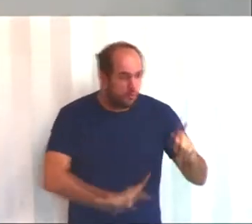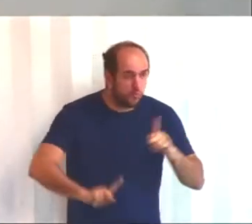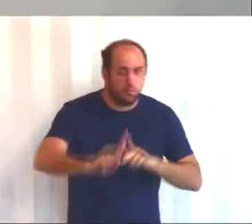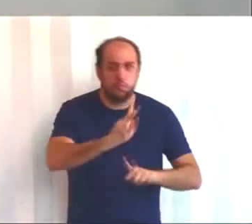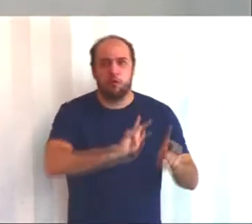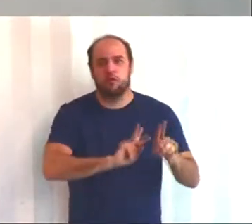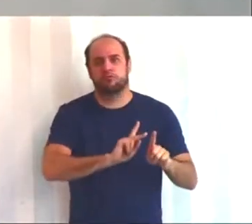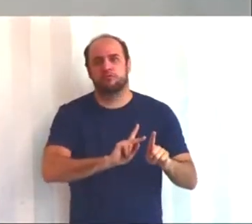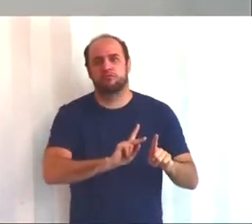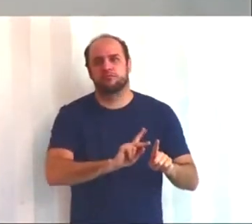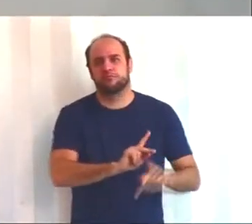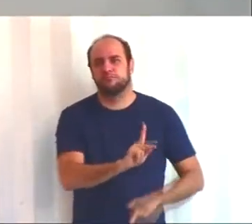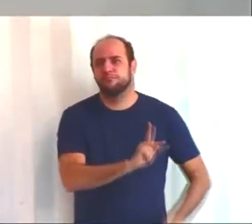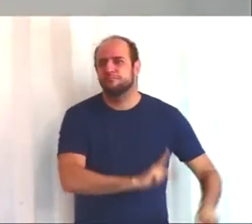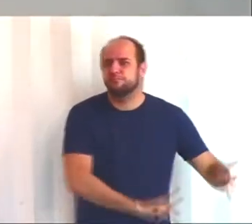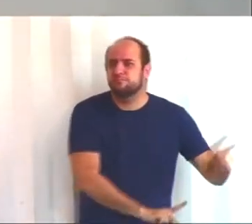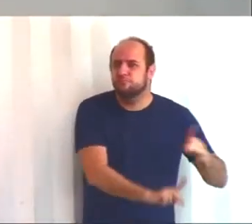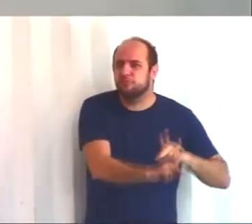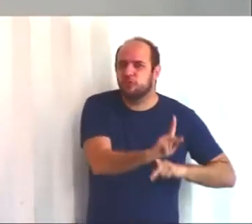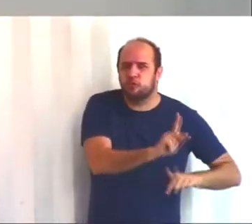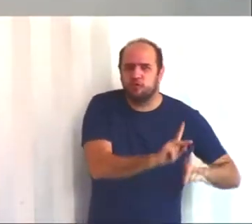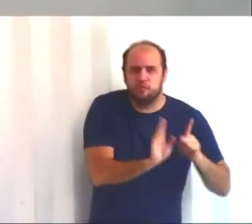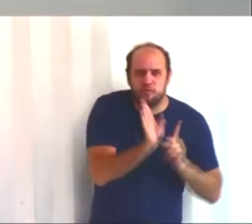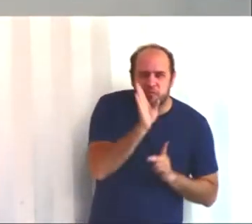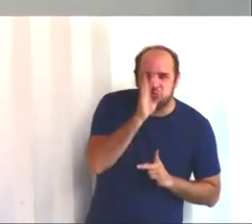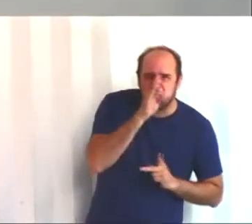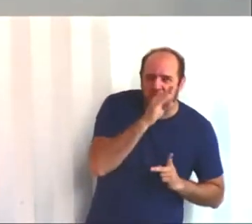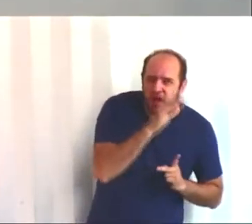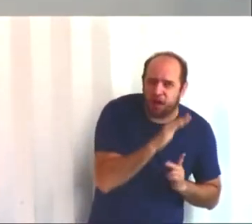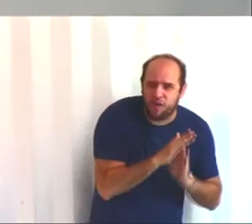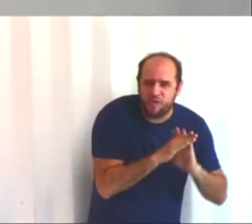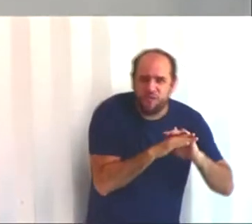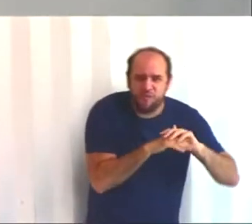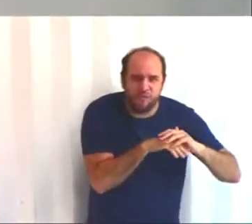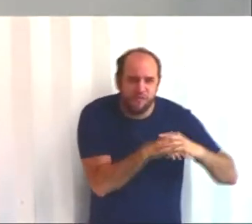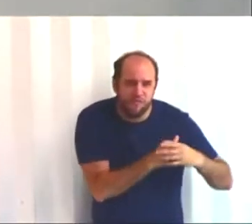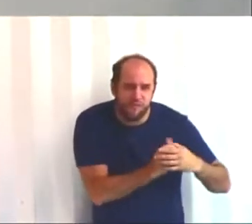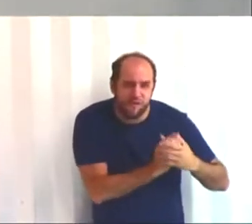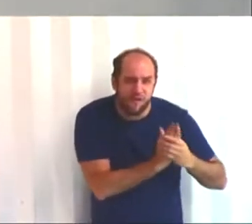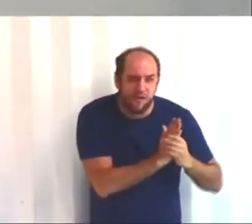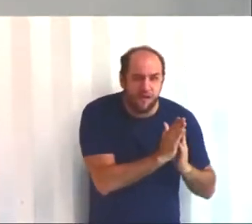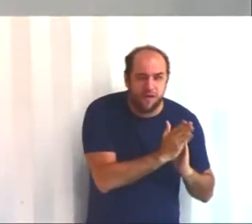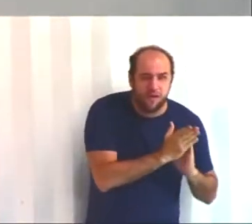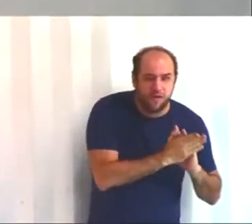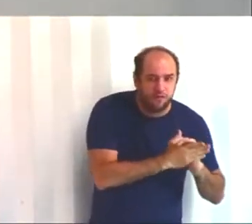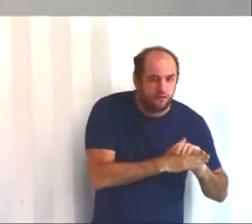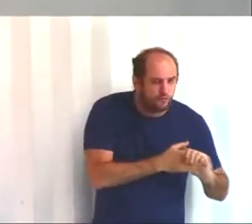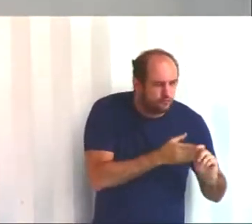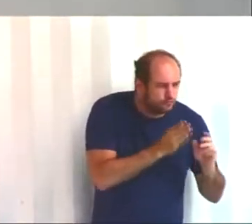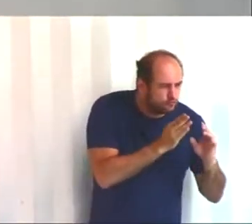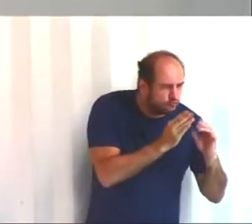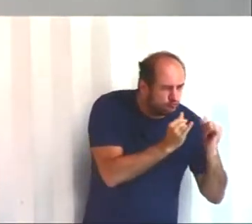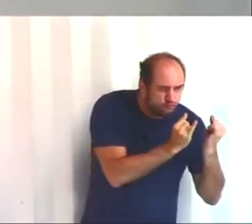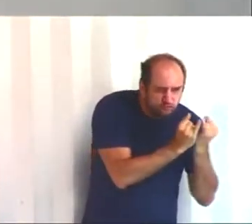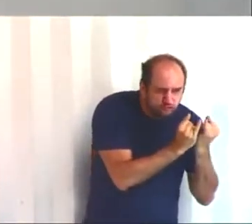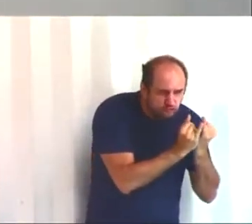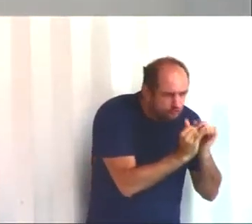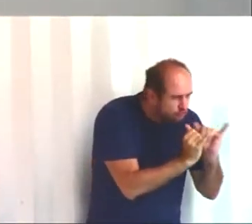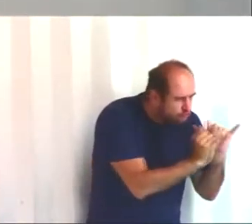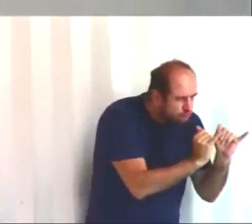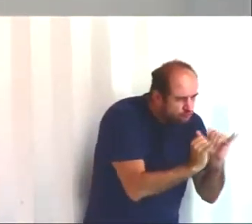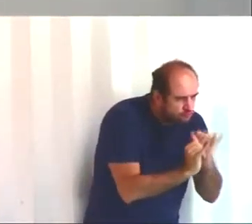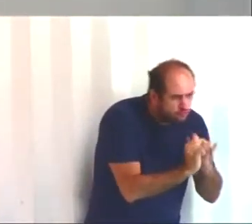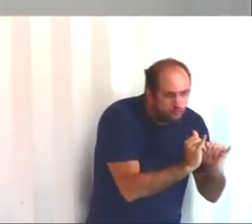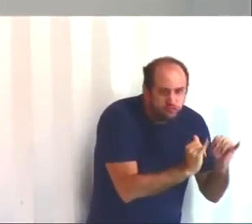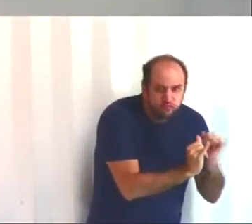seu povo sorrateiramente, maliciosamente, falava a boca pequena, diziam